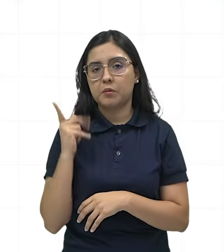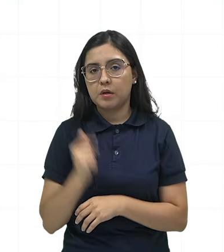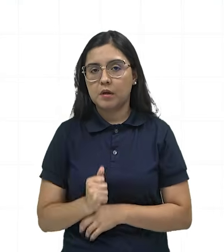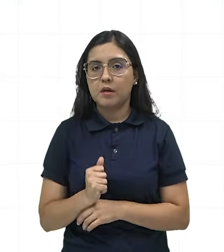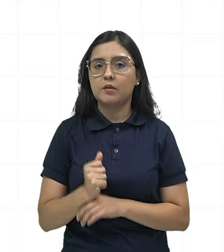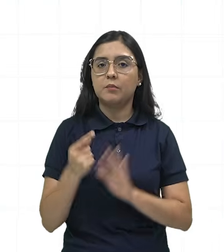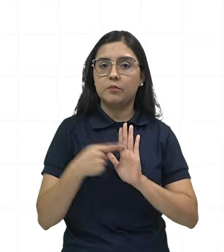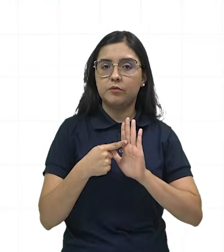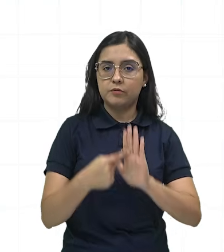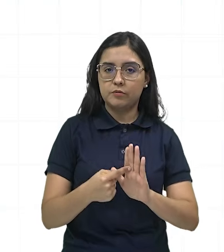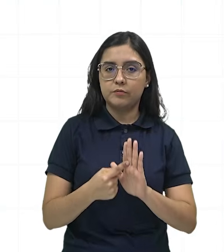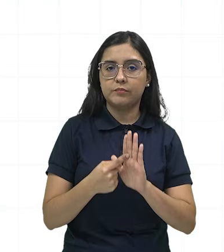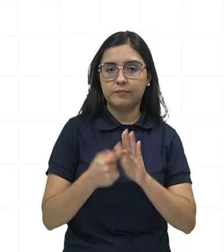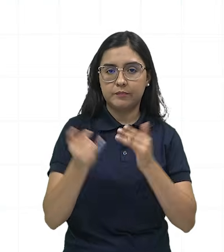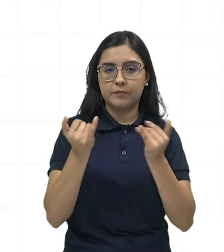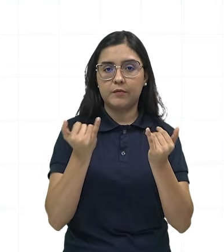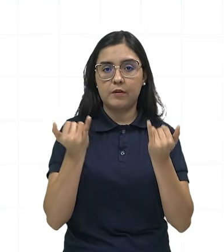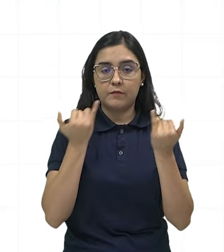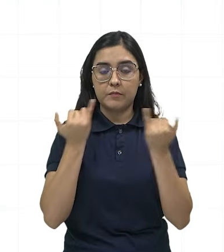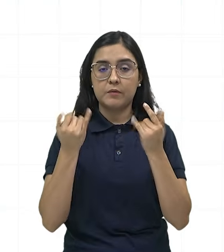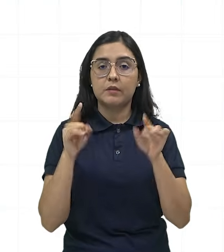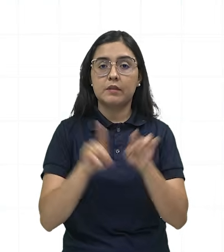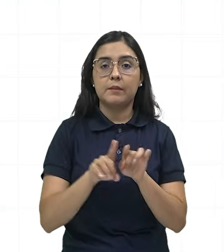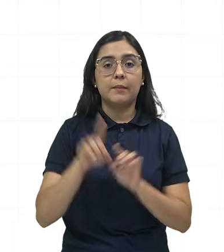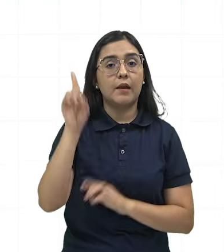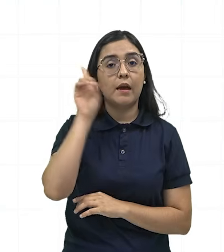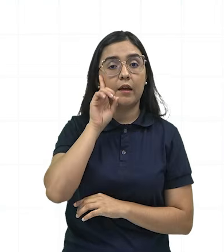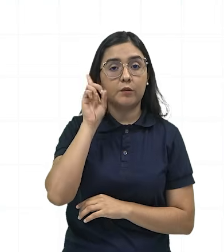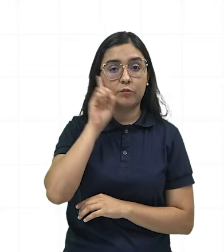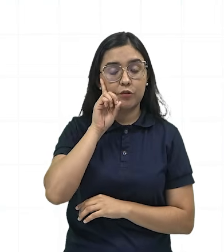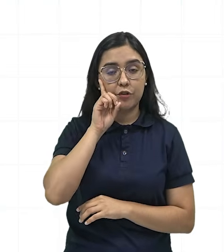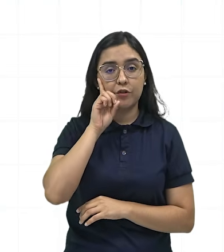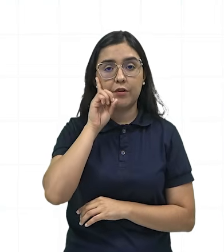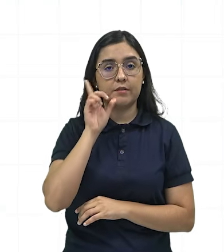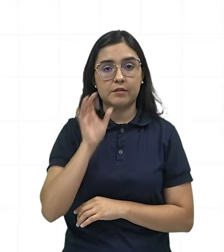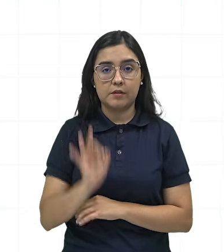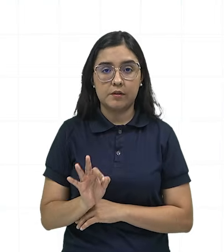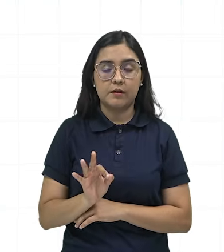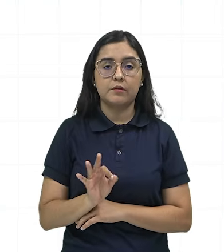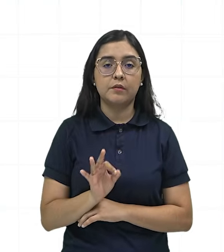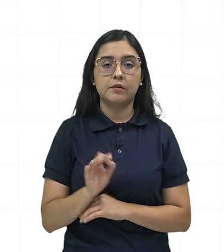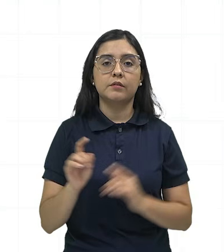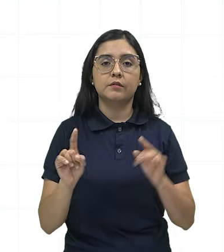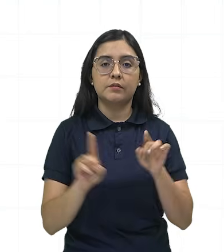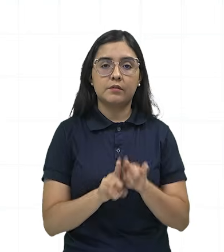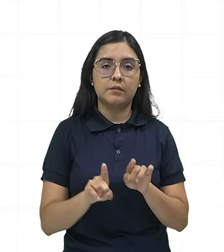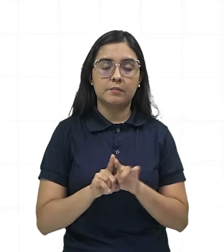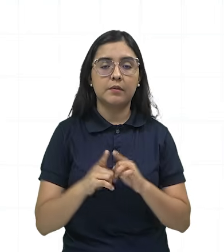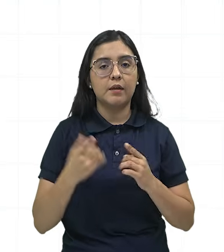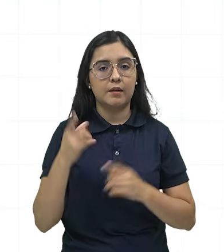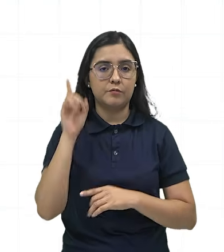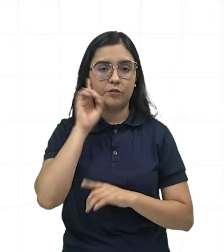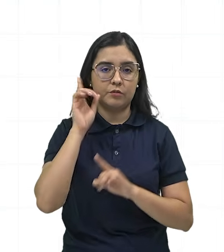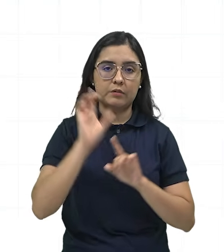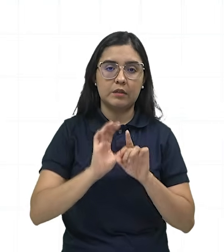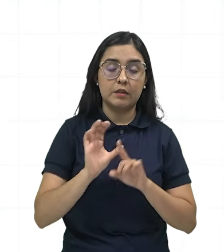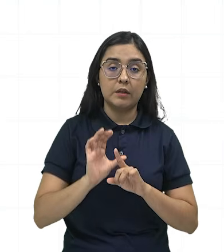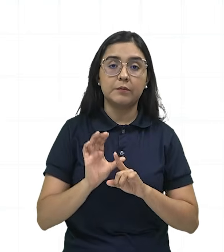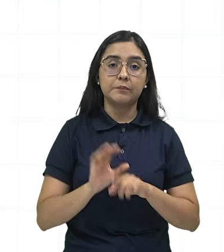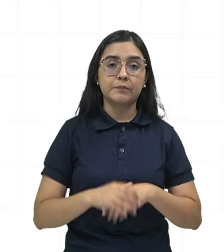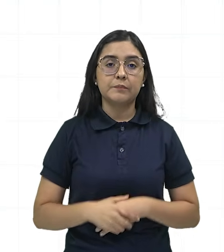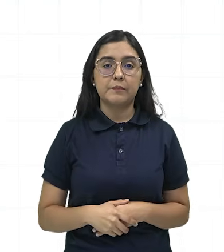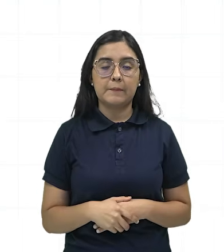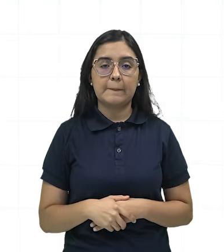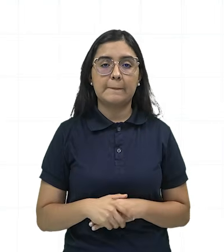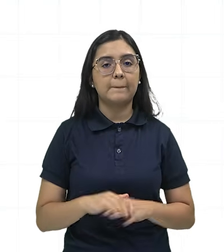estava na notícia, né? Pode estar a data mesmo, no dia tal, né? A data do calendário. E aí